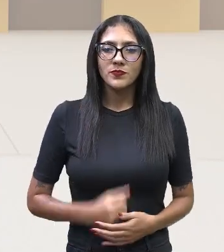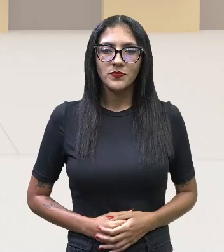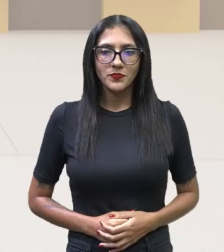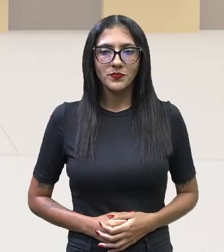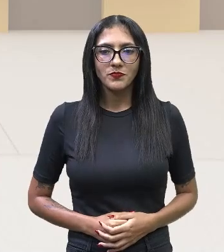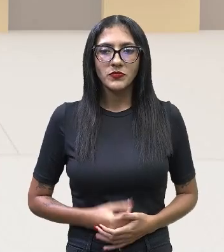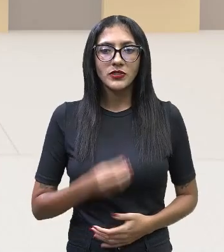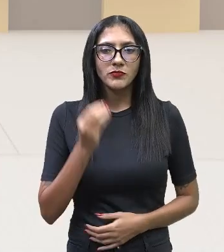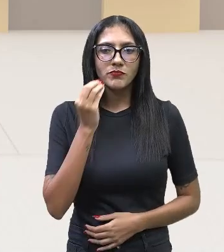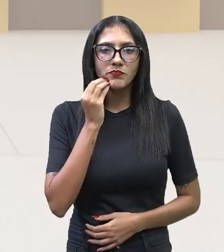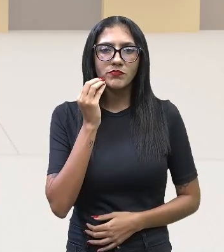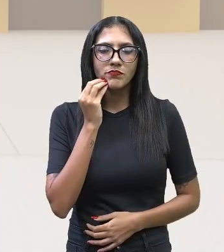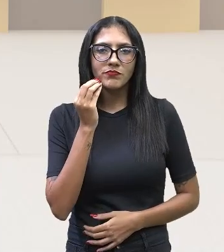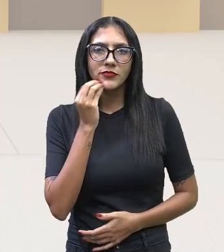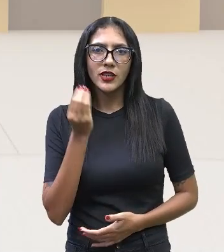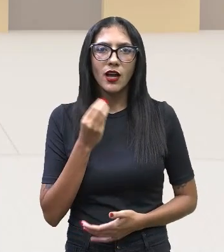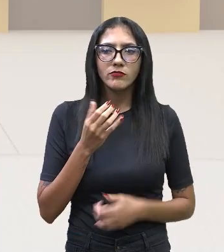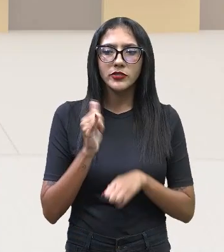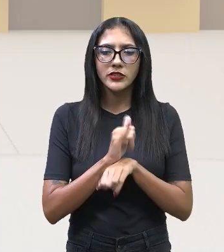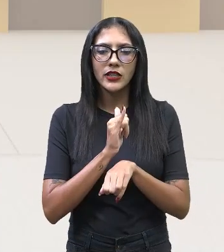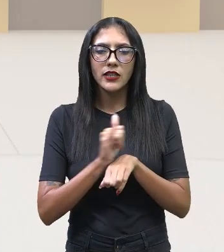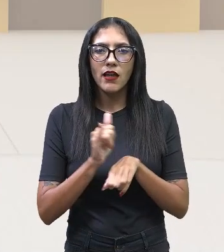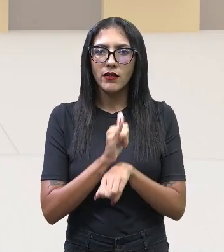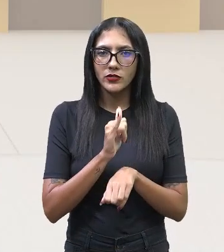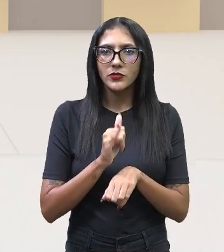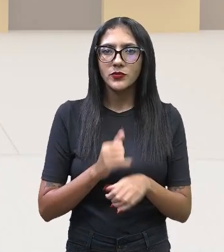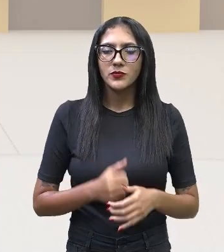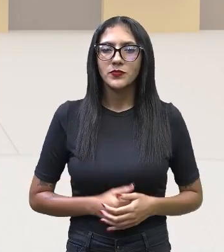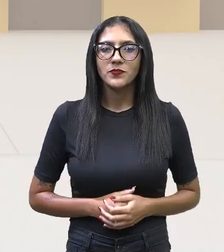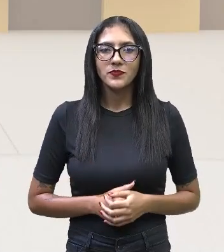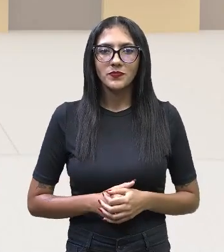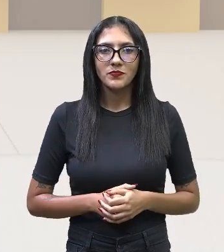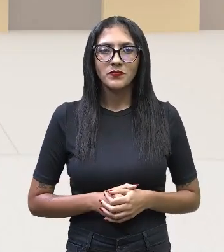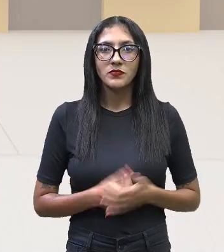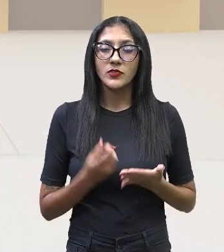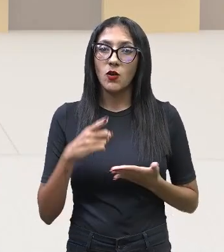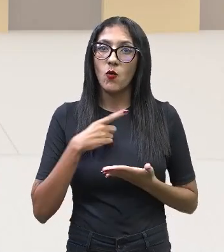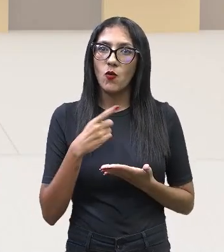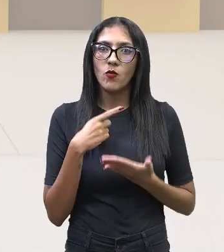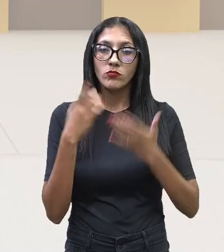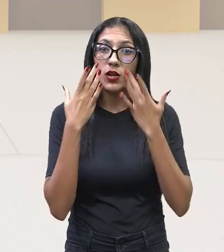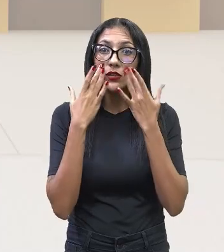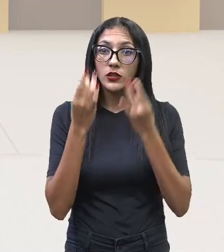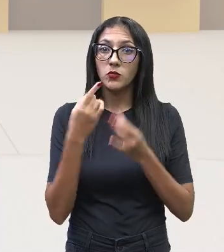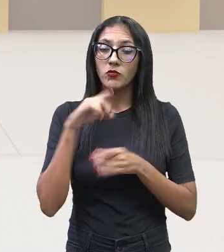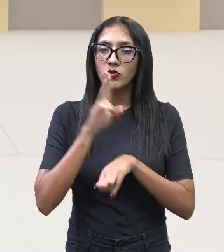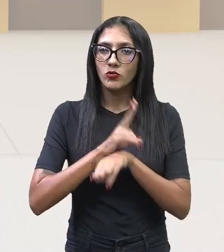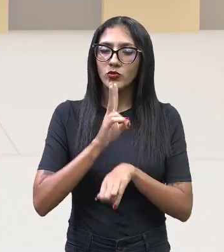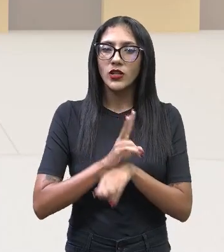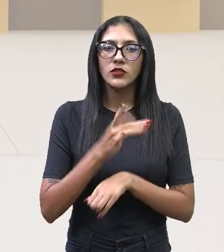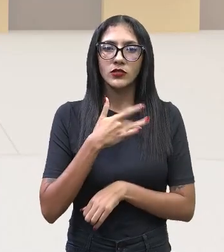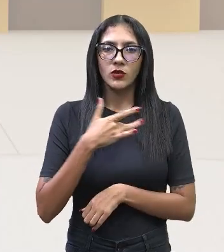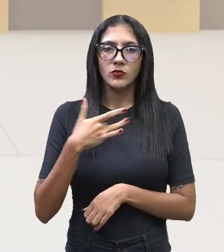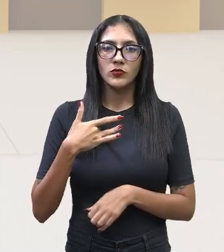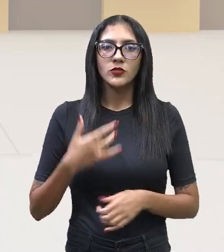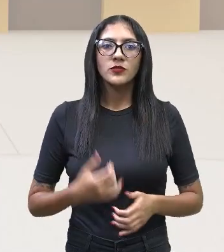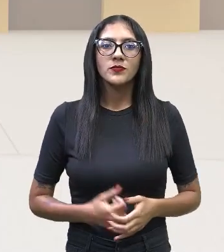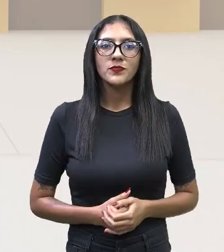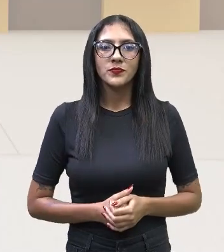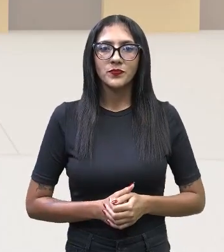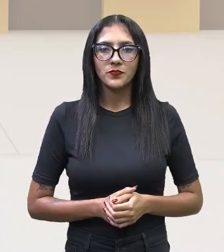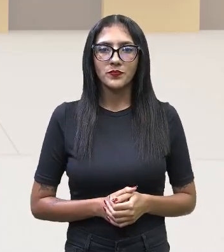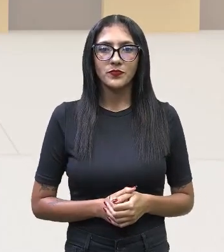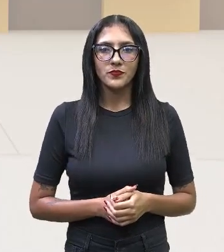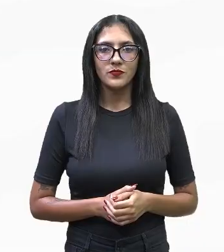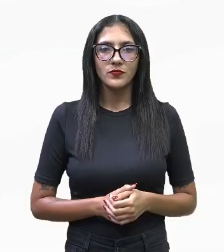né, buscar alternativas, não é isso, professor? É isso aí, então fica aí alerta para vocês cuidarem da sua saúde. E nós temos então, gente, fatores